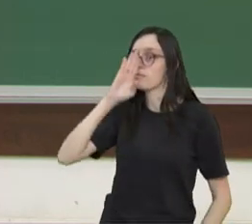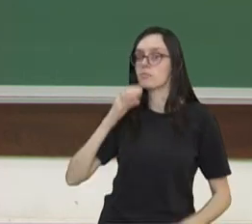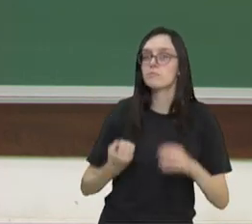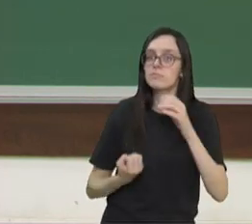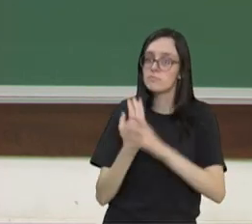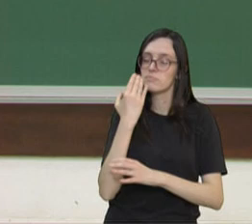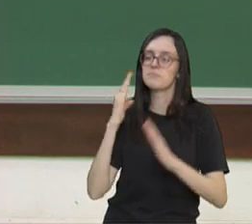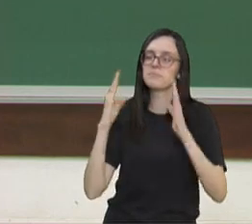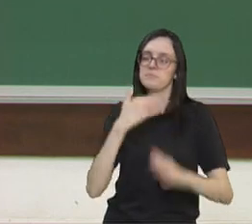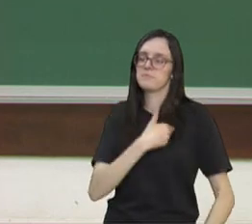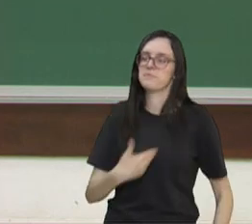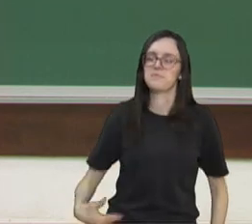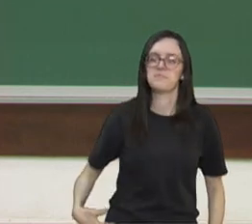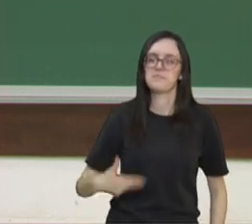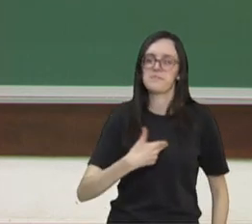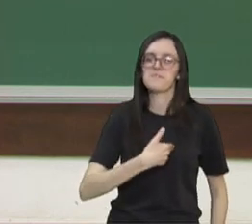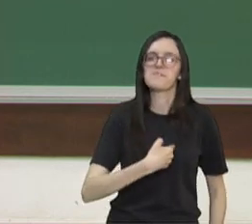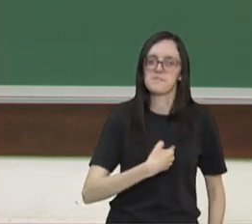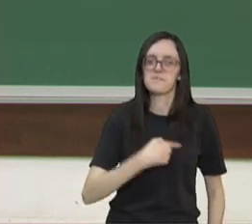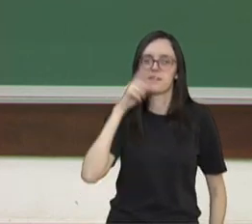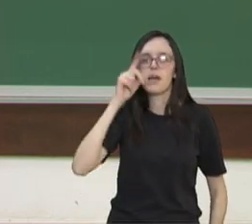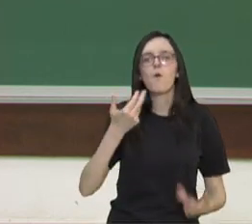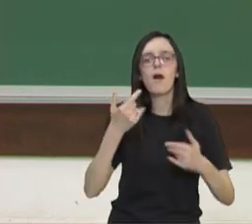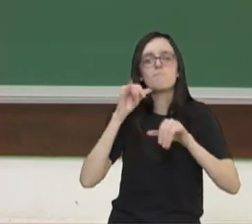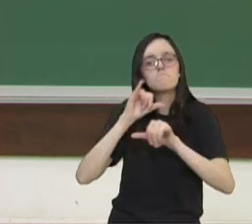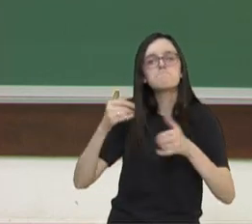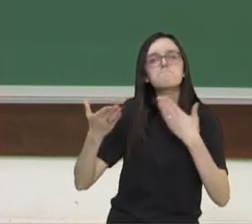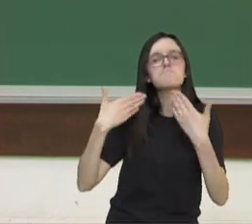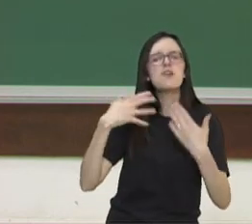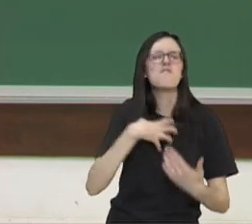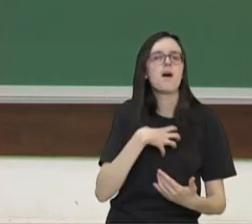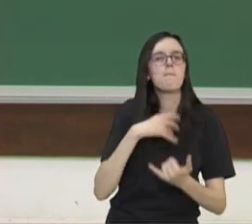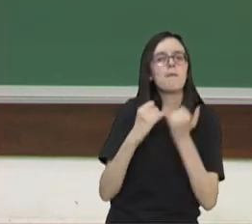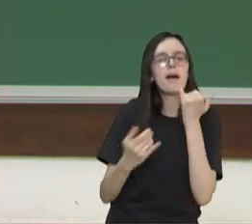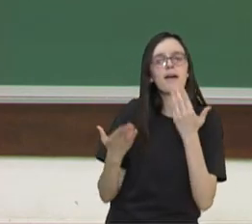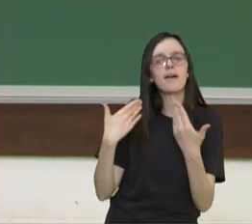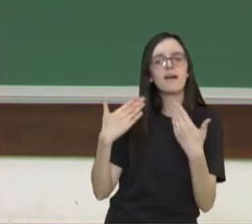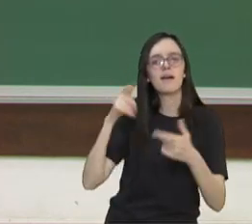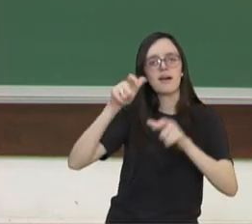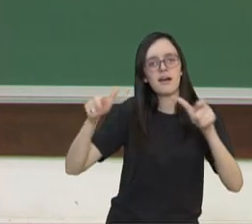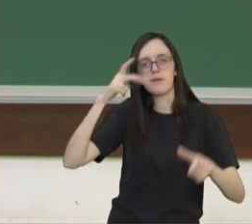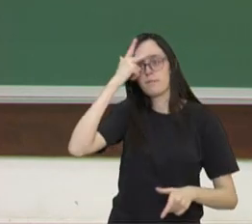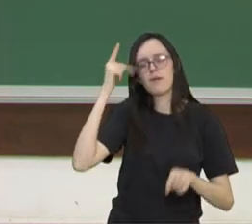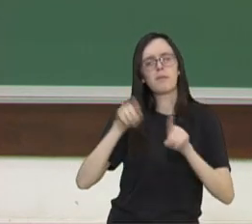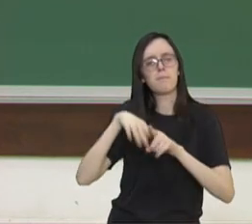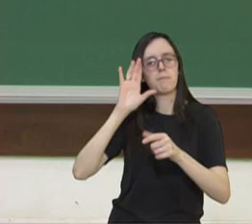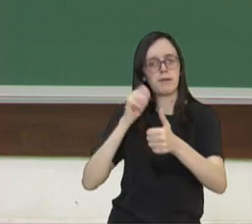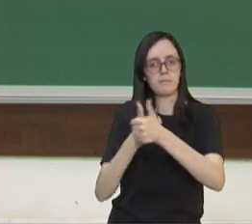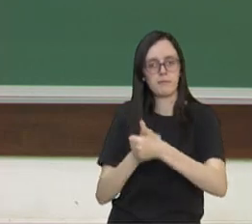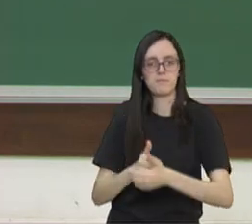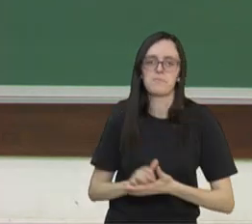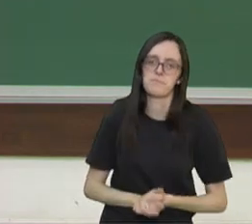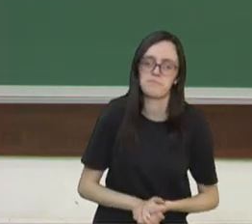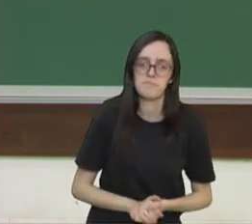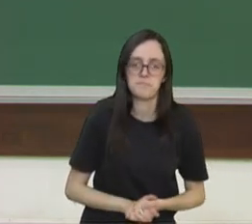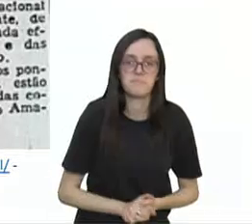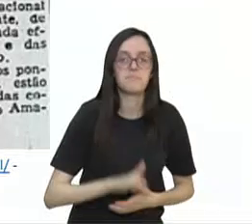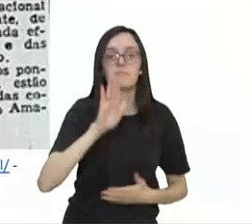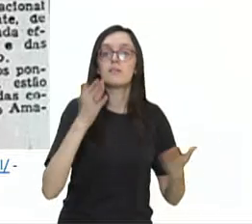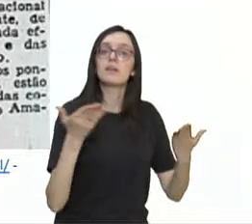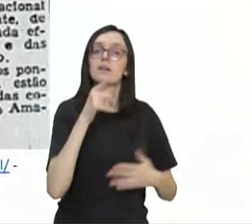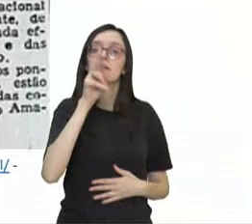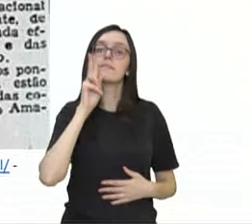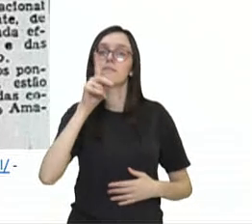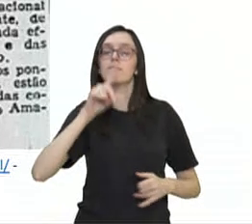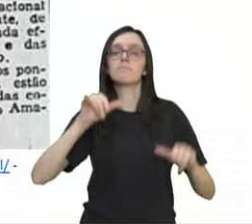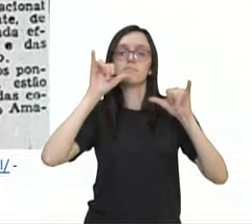lá no governo Getúlio Vargas, como uma forma dele conversar com os brasileiros e ficar mais próximo. Ei, aqui